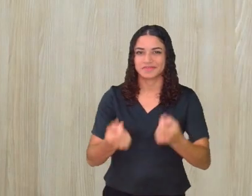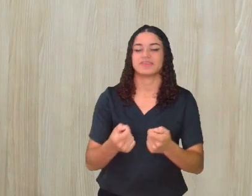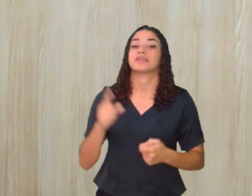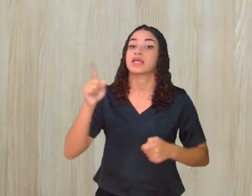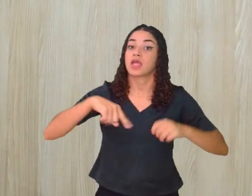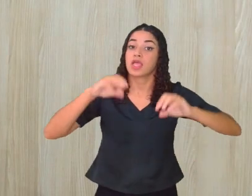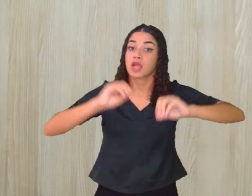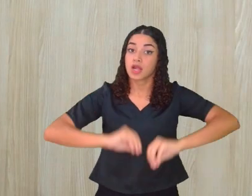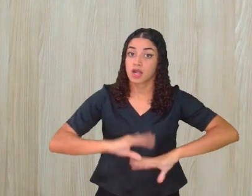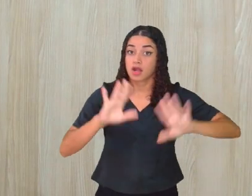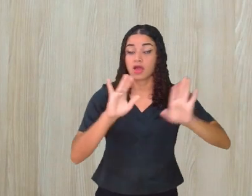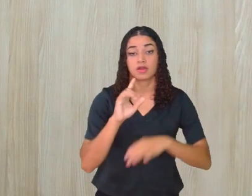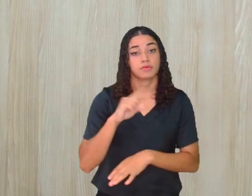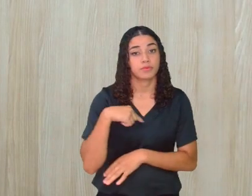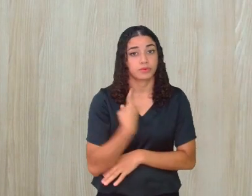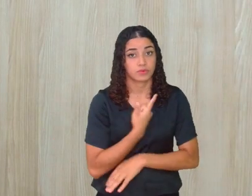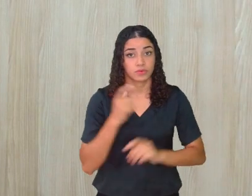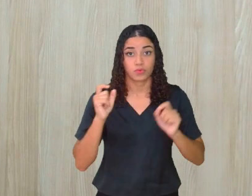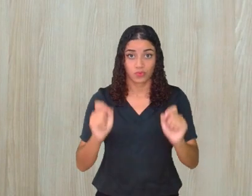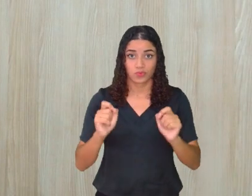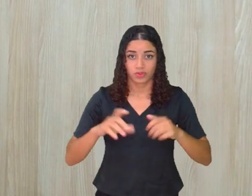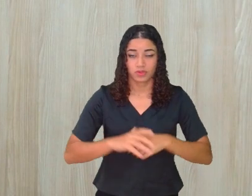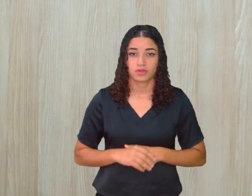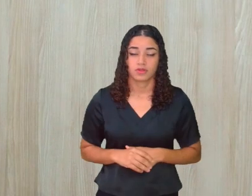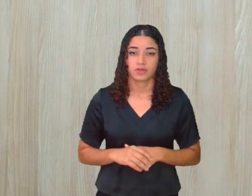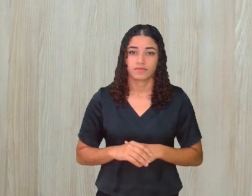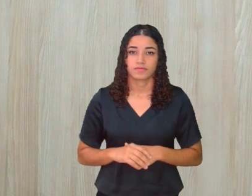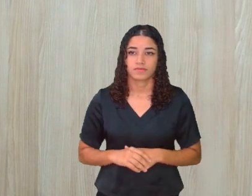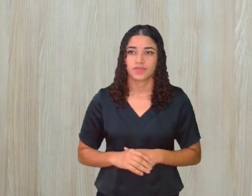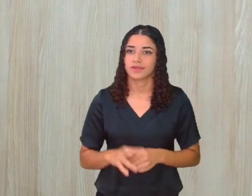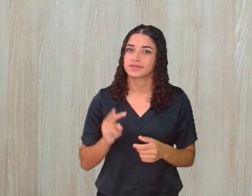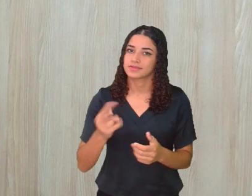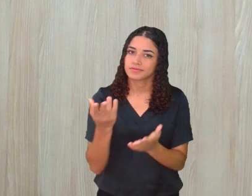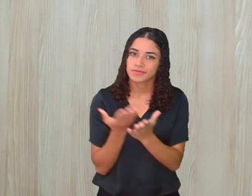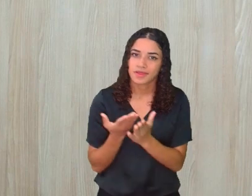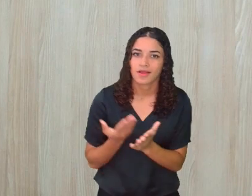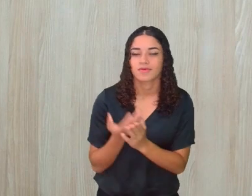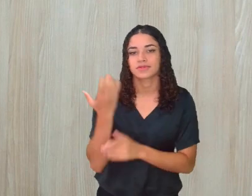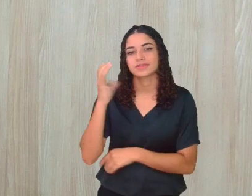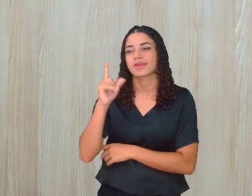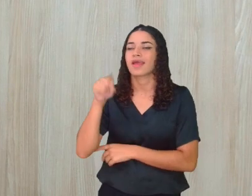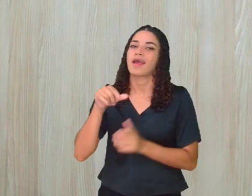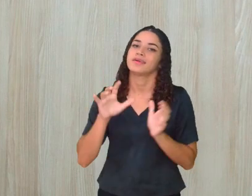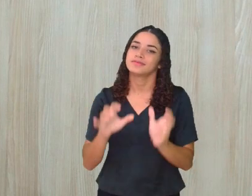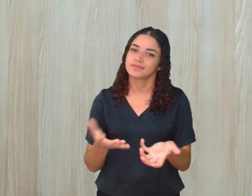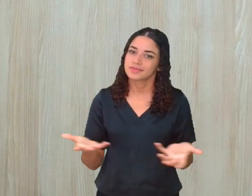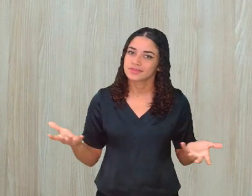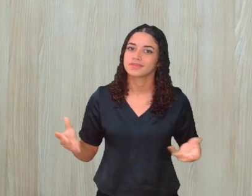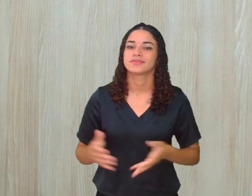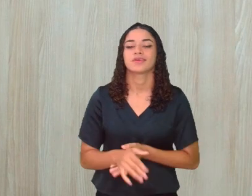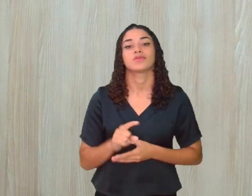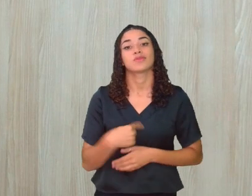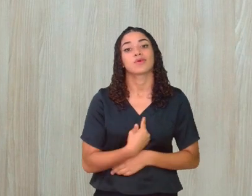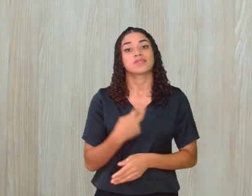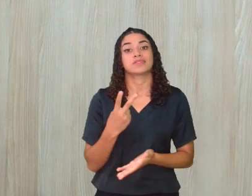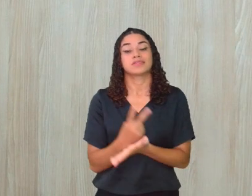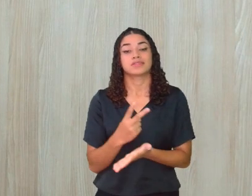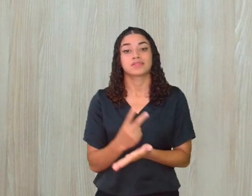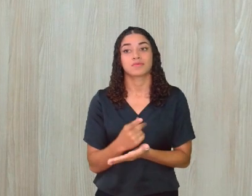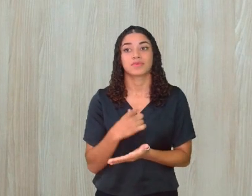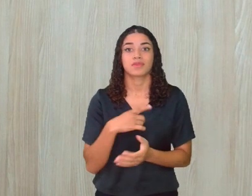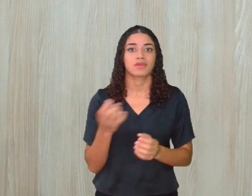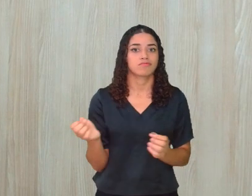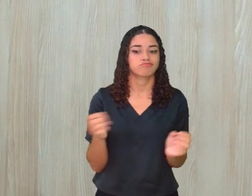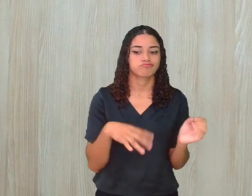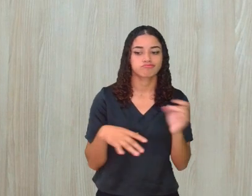bem claro para a gente, e toda a aula de ciências, ela é assim, né? A gente sempre tem